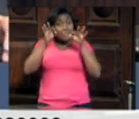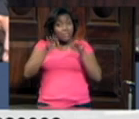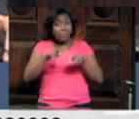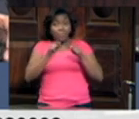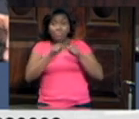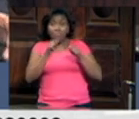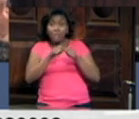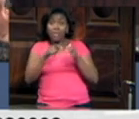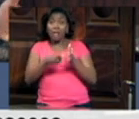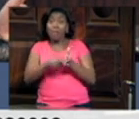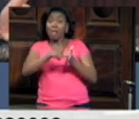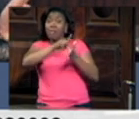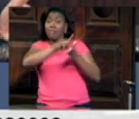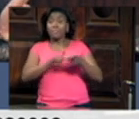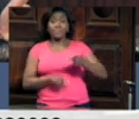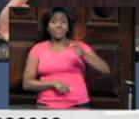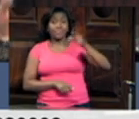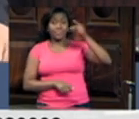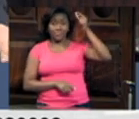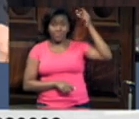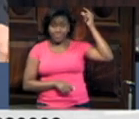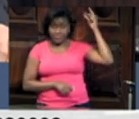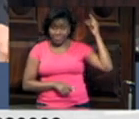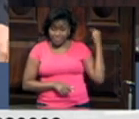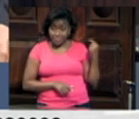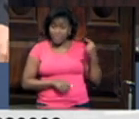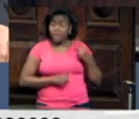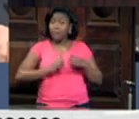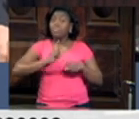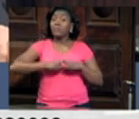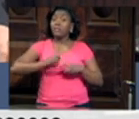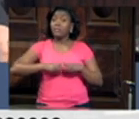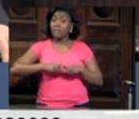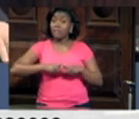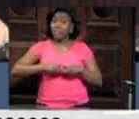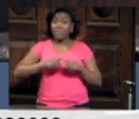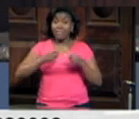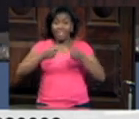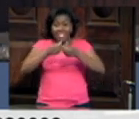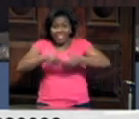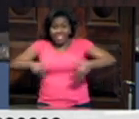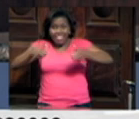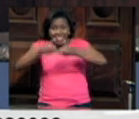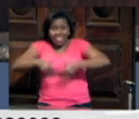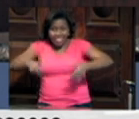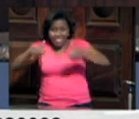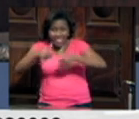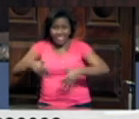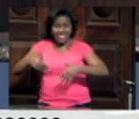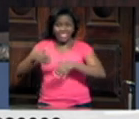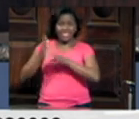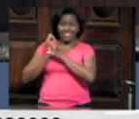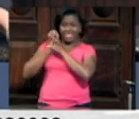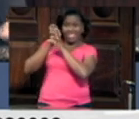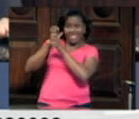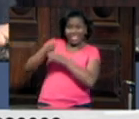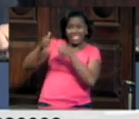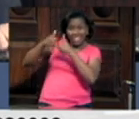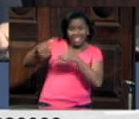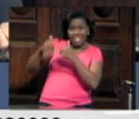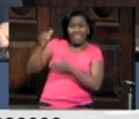tomada há muito tempo, até porque as despesas de exercício anteriores,